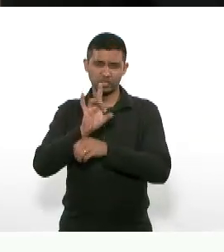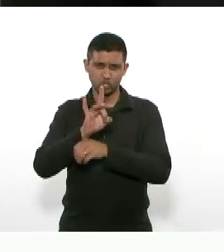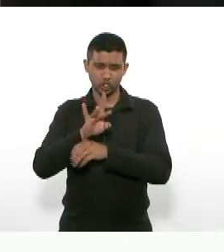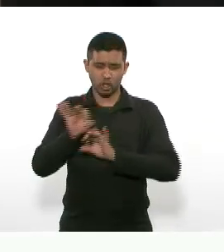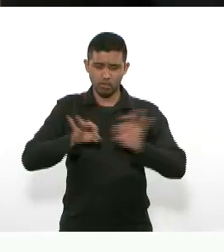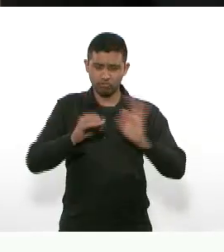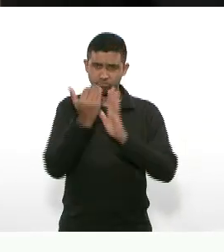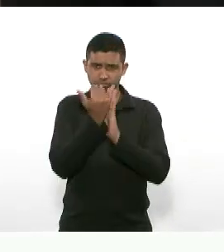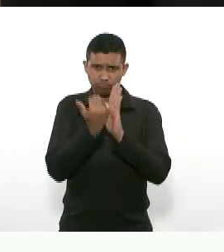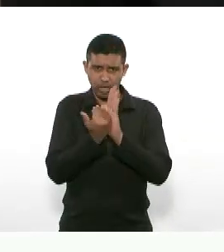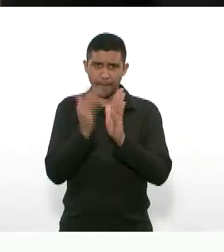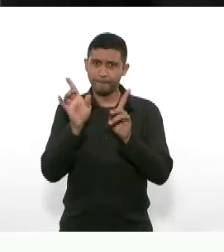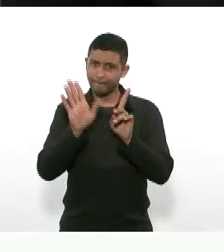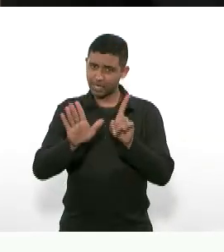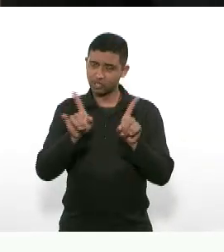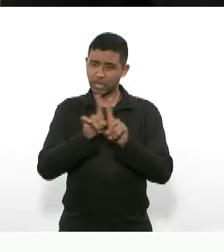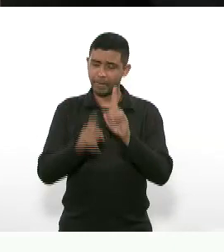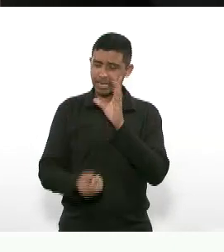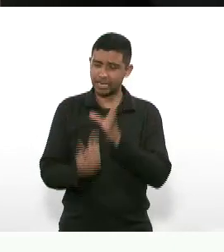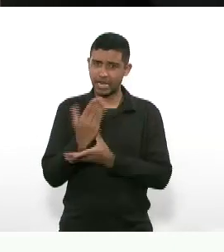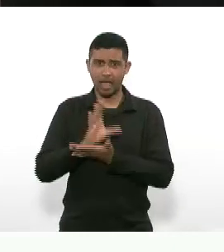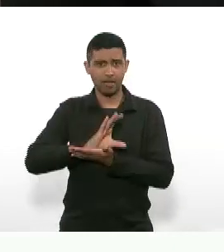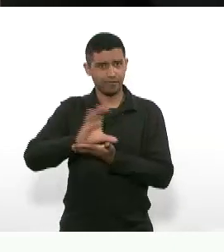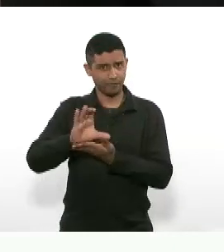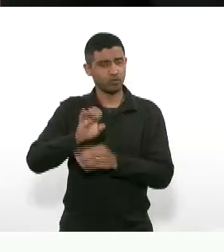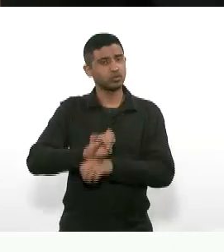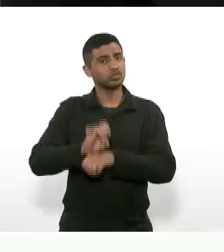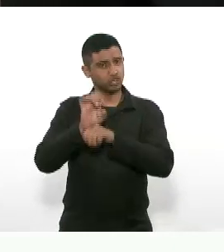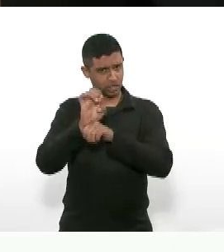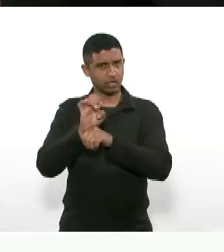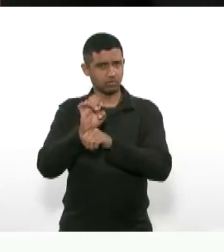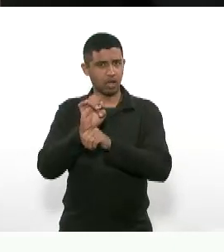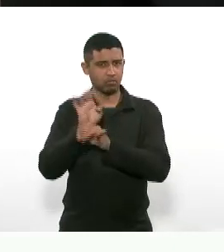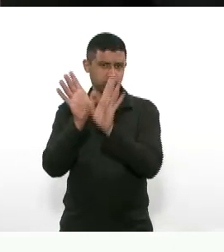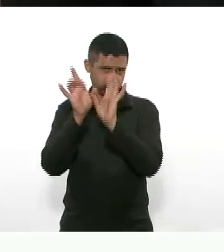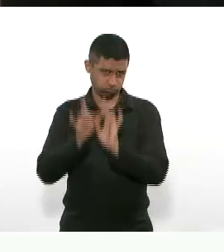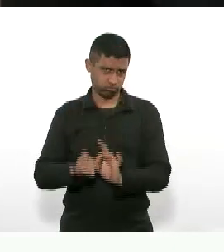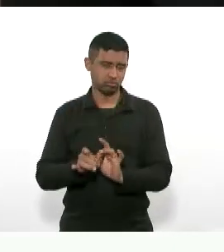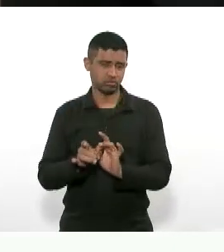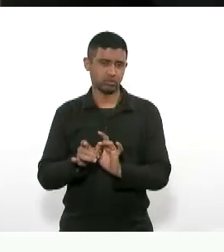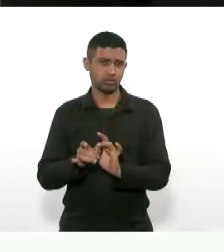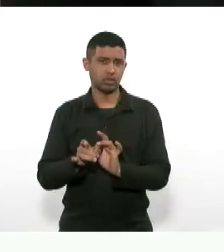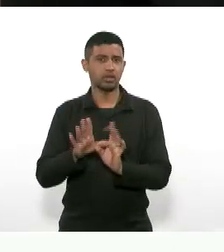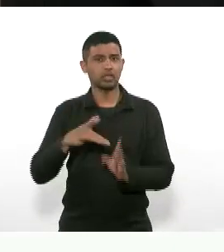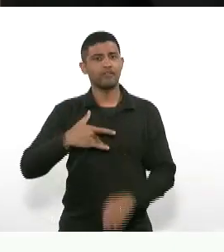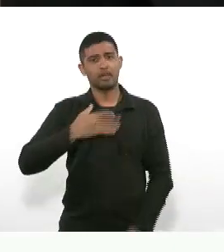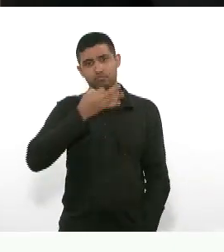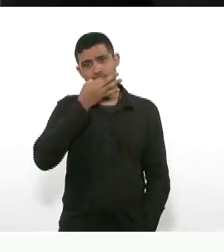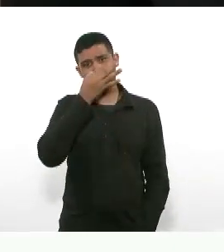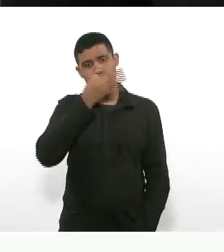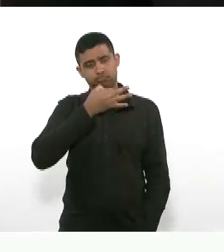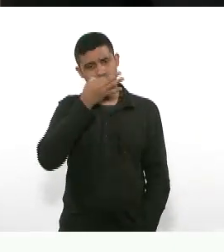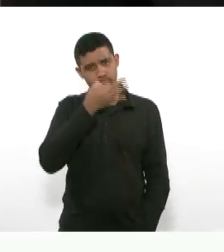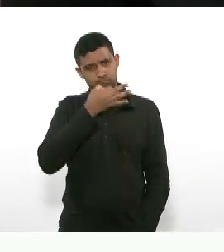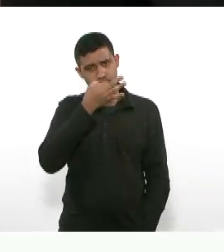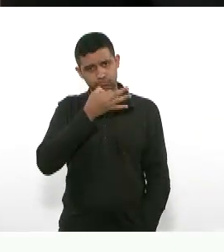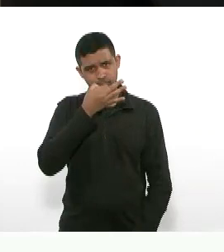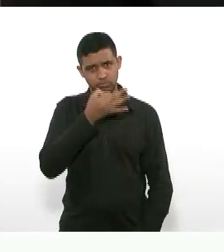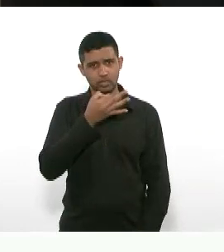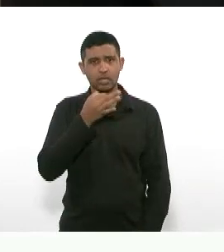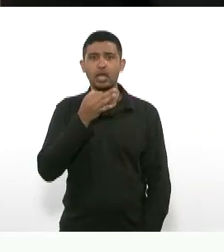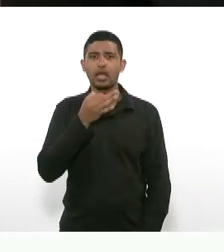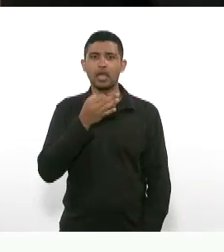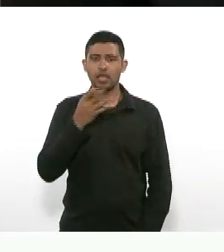também a criação do fundo estadual nessa mesma lógica. Tal argumento, por si só, reiterando o que